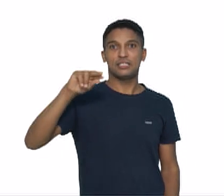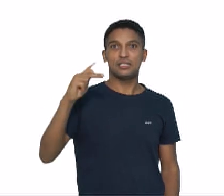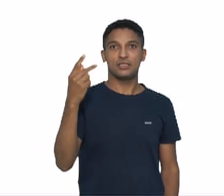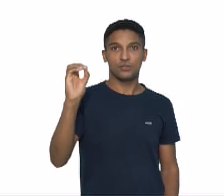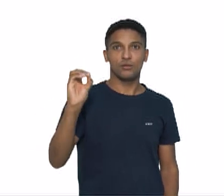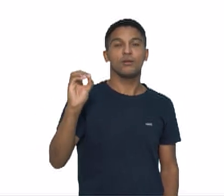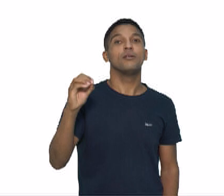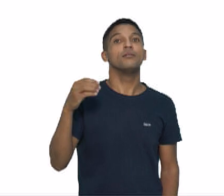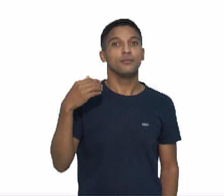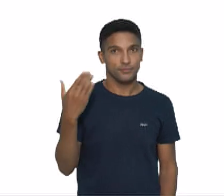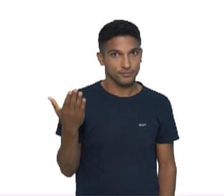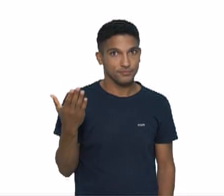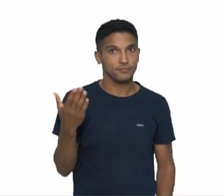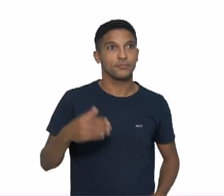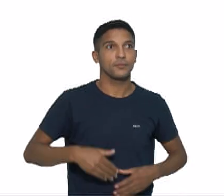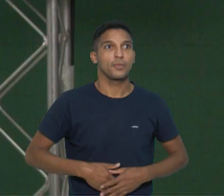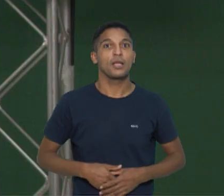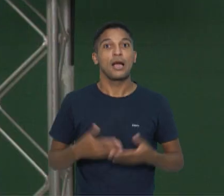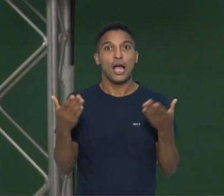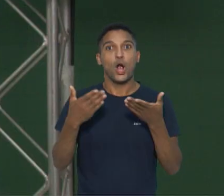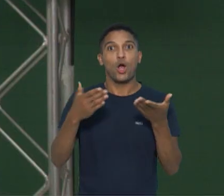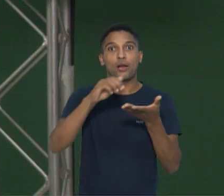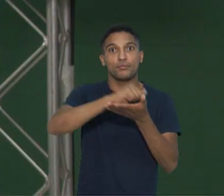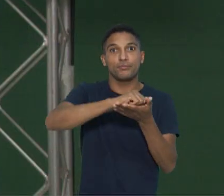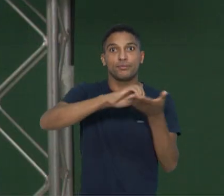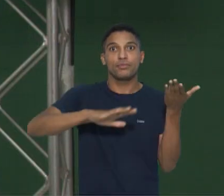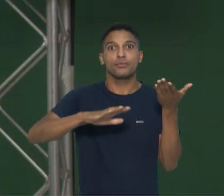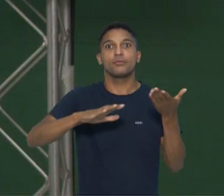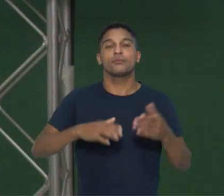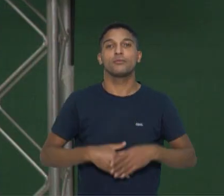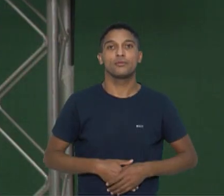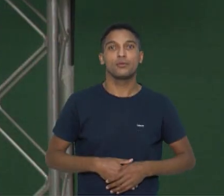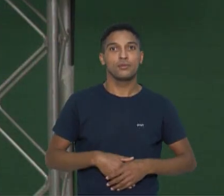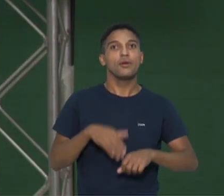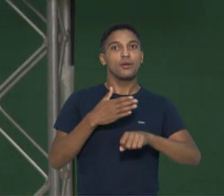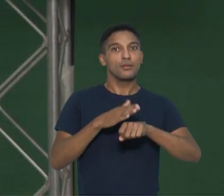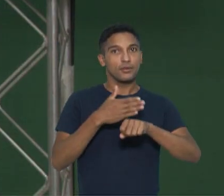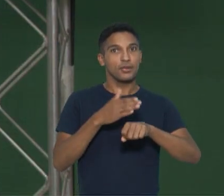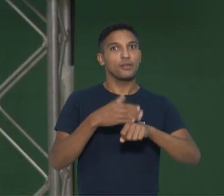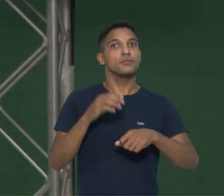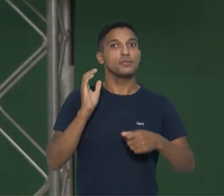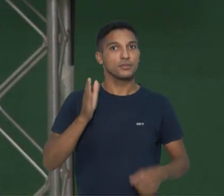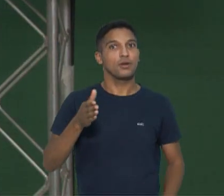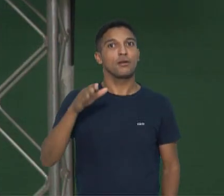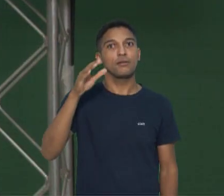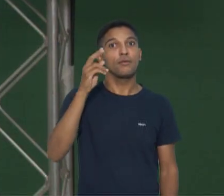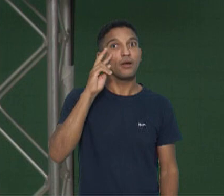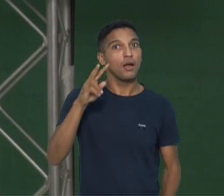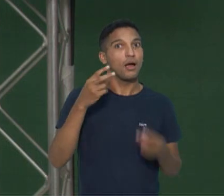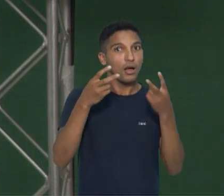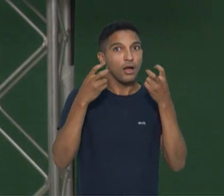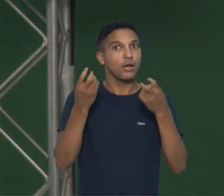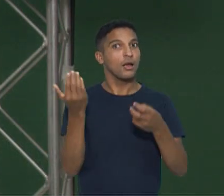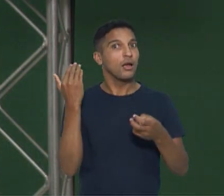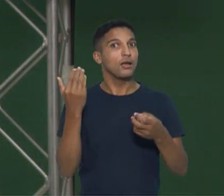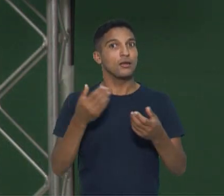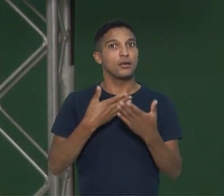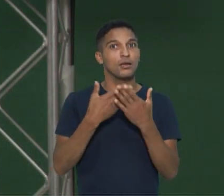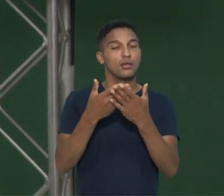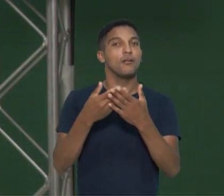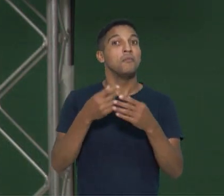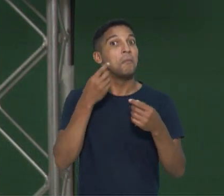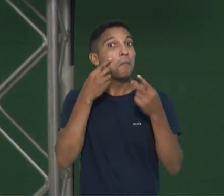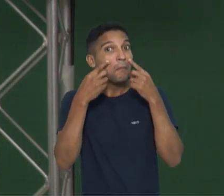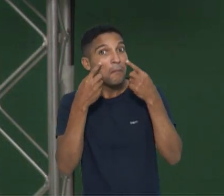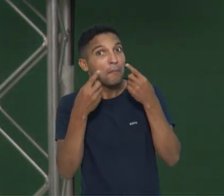só, exercitando. Agora é hora da gente exercitar o que a gente viu, né? Vamos ver se a gente